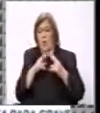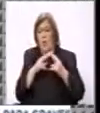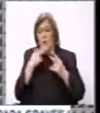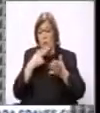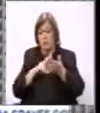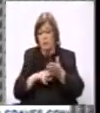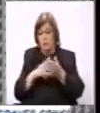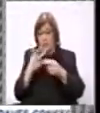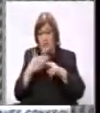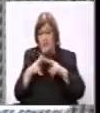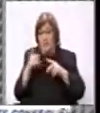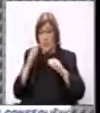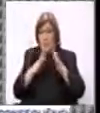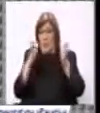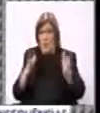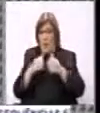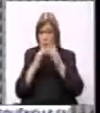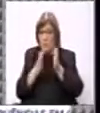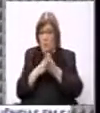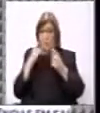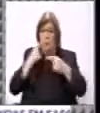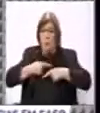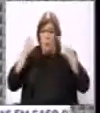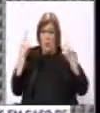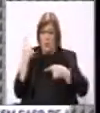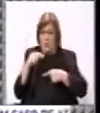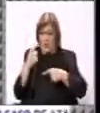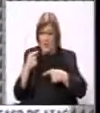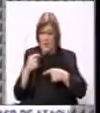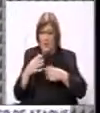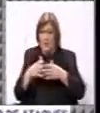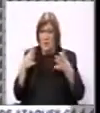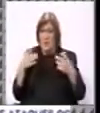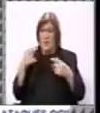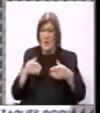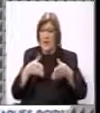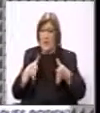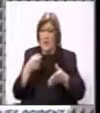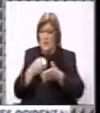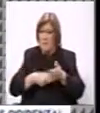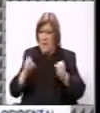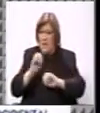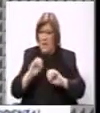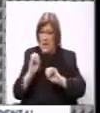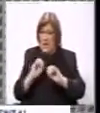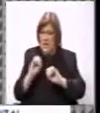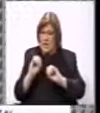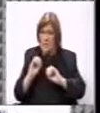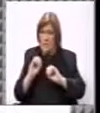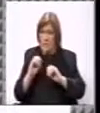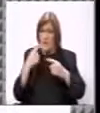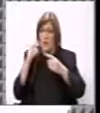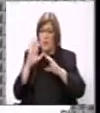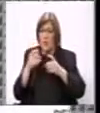candidatas muito inflado o fundo que já com o estádio concerto que nem deus um resto de entrada gratuita alguns não são itens